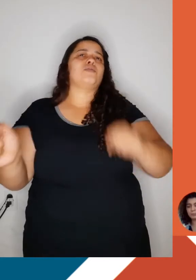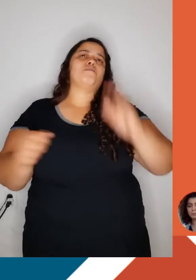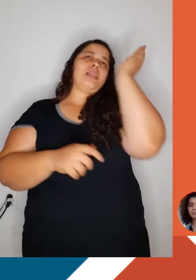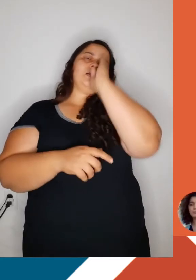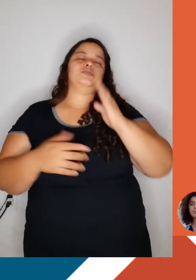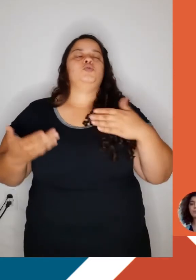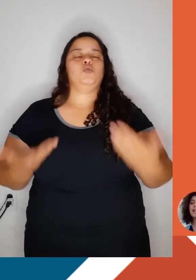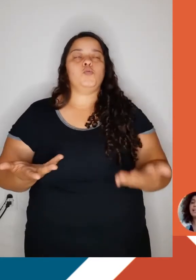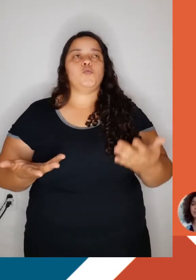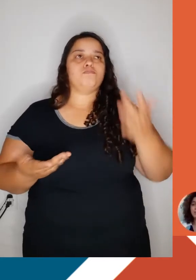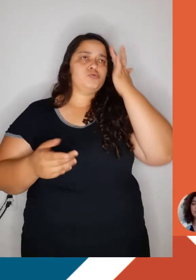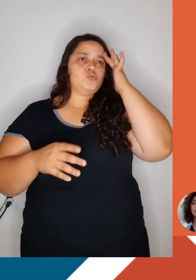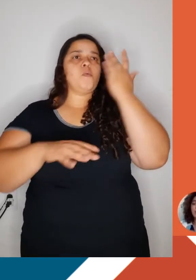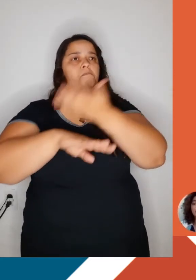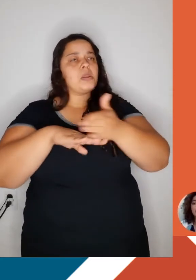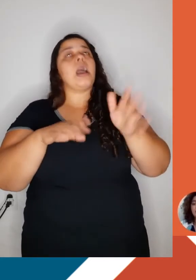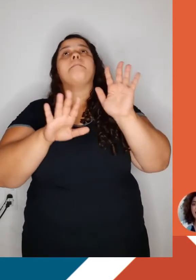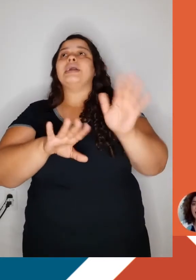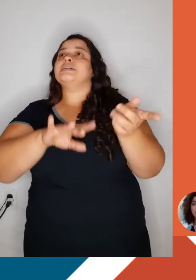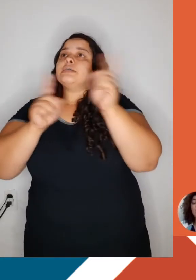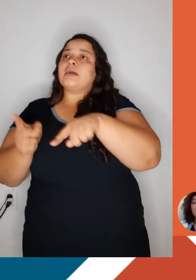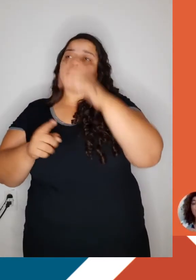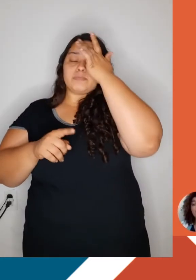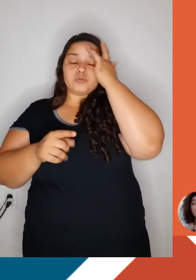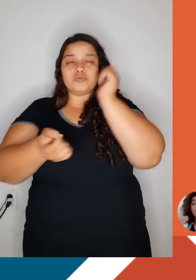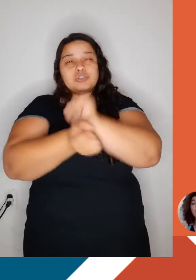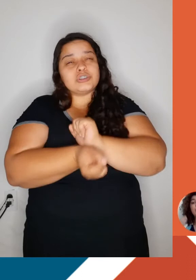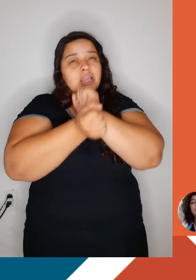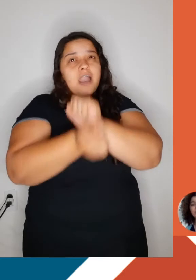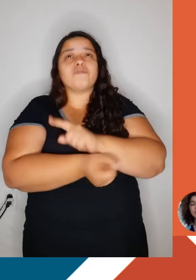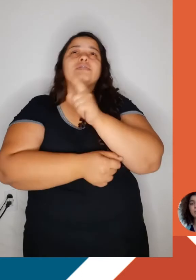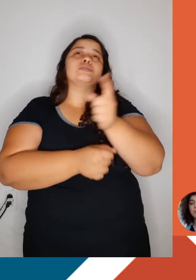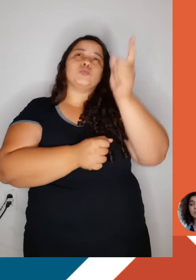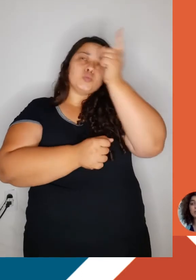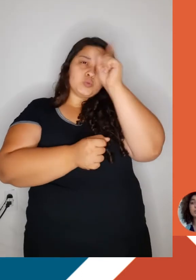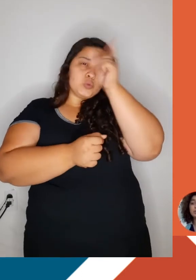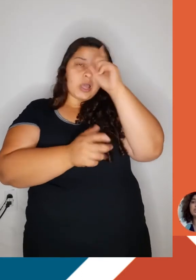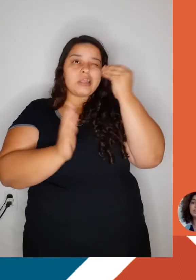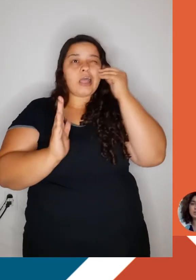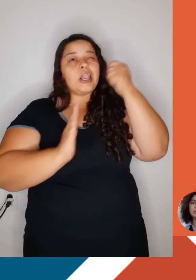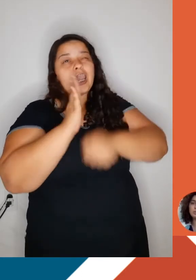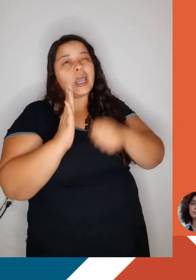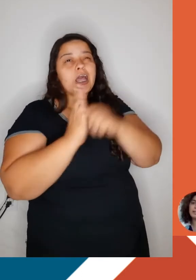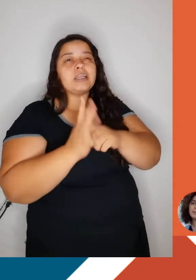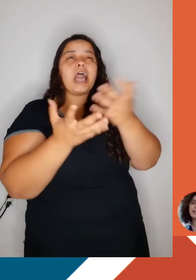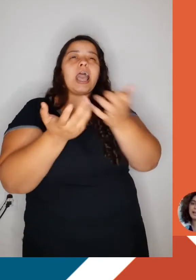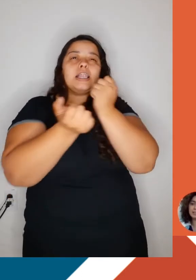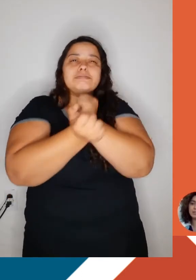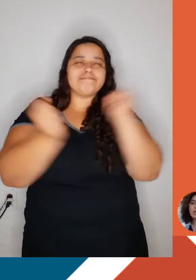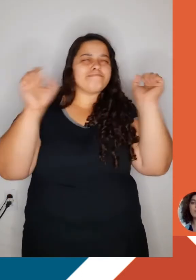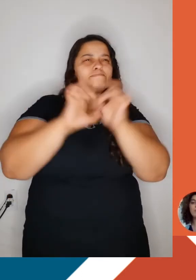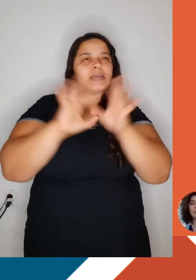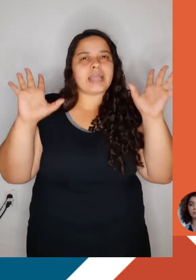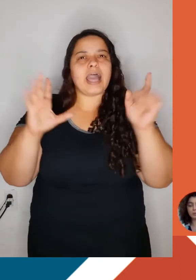Brasil. Além disso, os próprios escravizados foram protagonistas de práticas cotidianas de luta pela